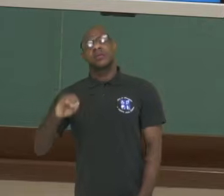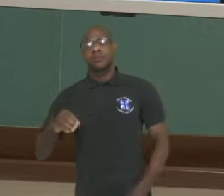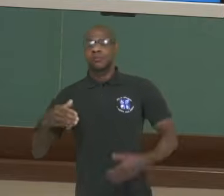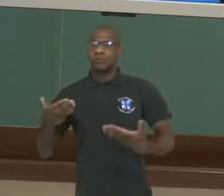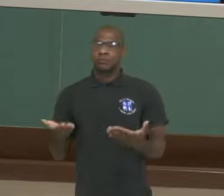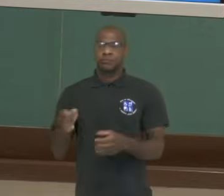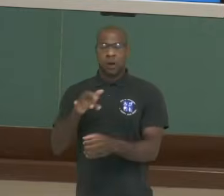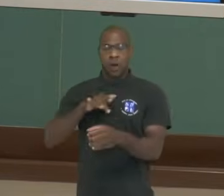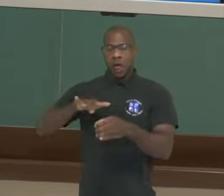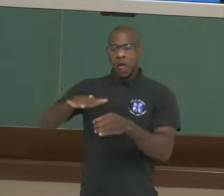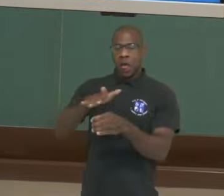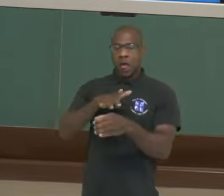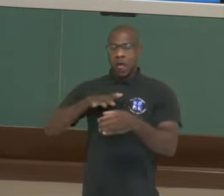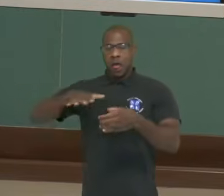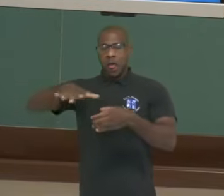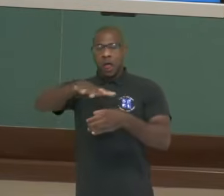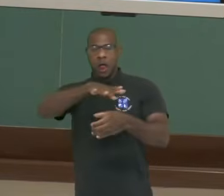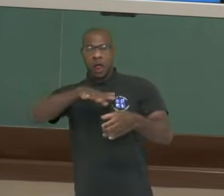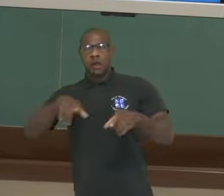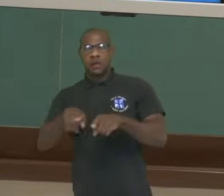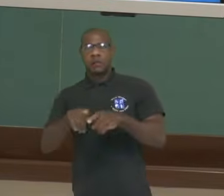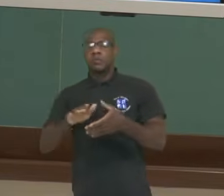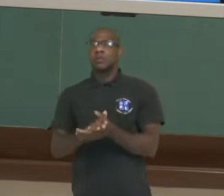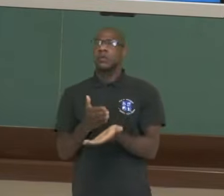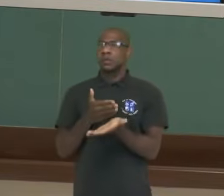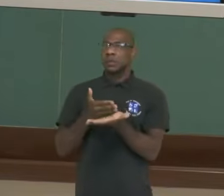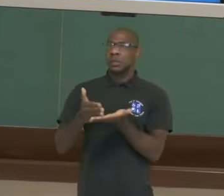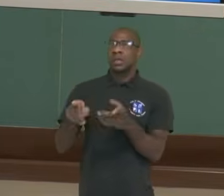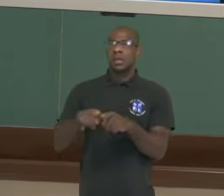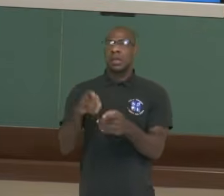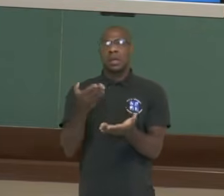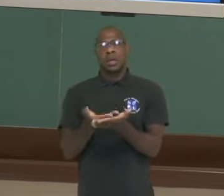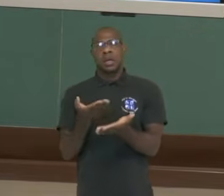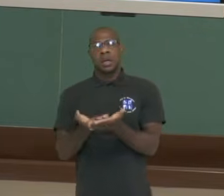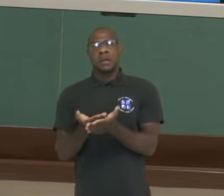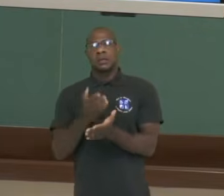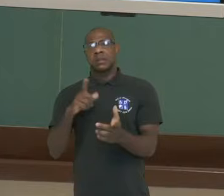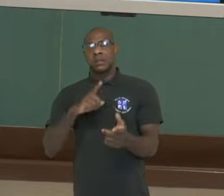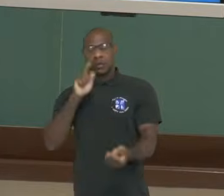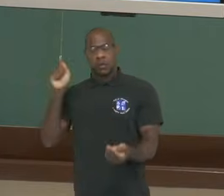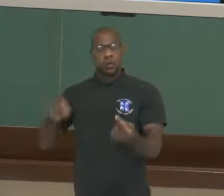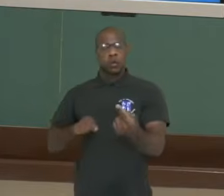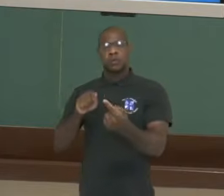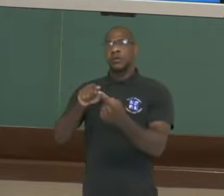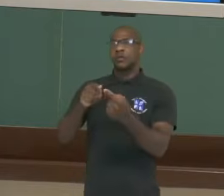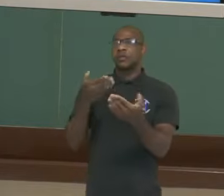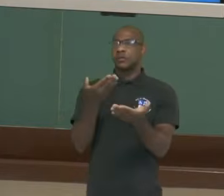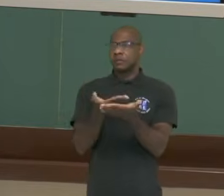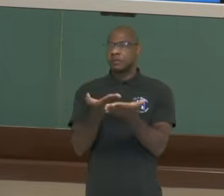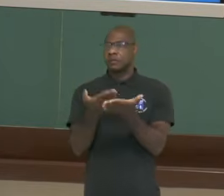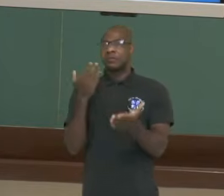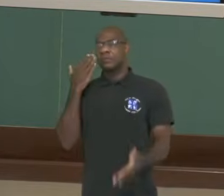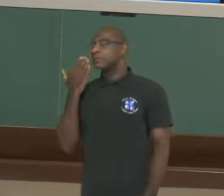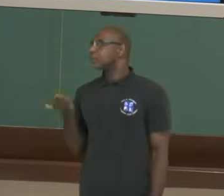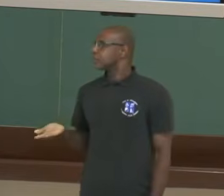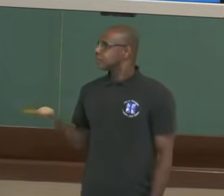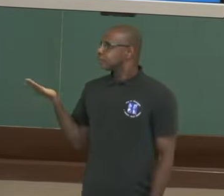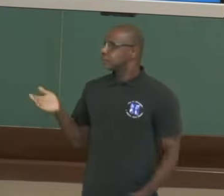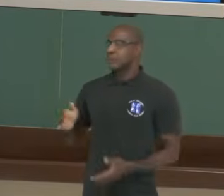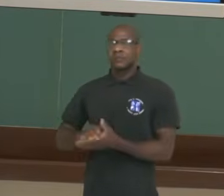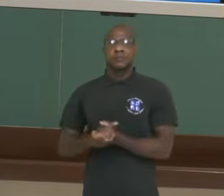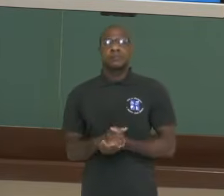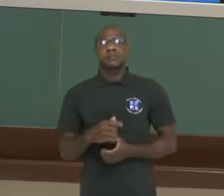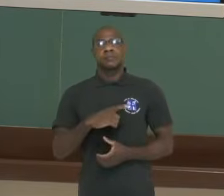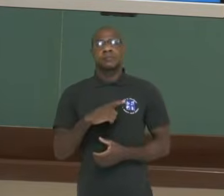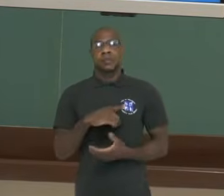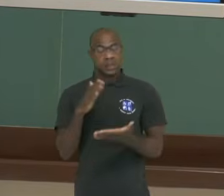vamos começar a nossa aula e nós sempre começamos ali pelos objetivos. Eu sempre chamo a sua atenção para o que mesmo? Para o